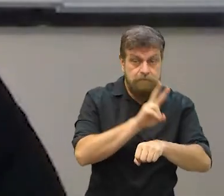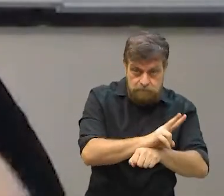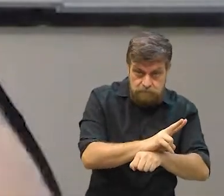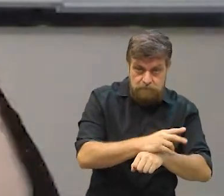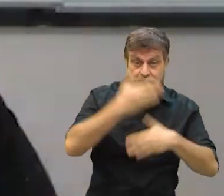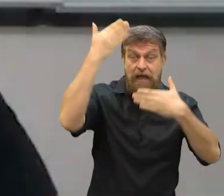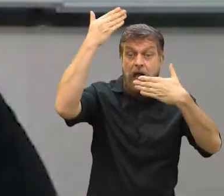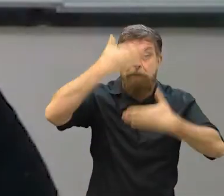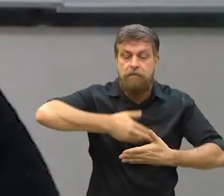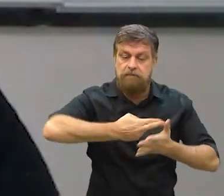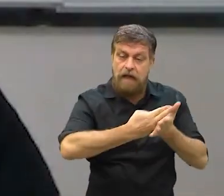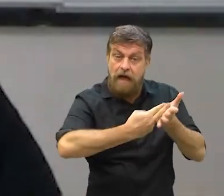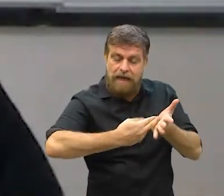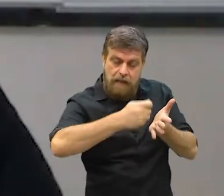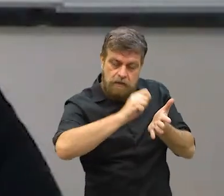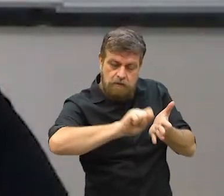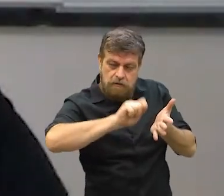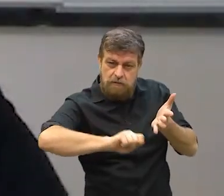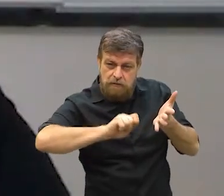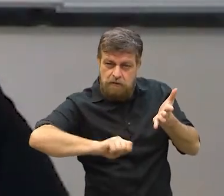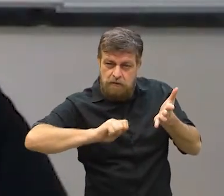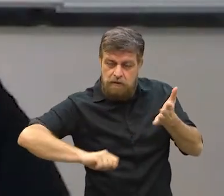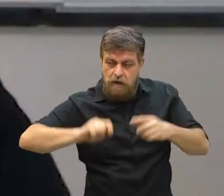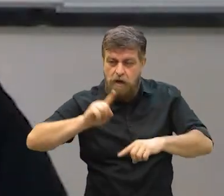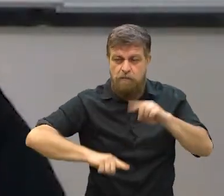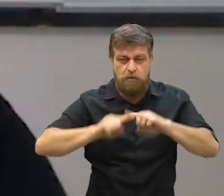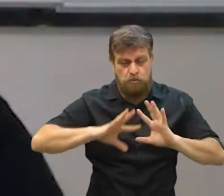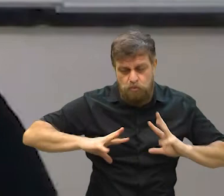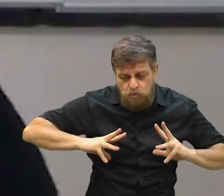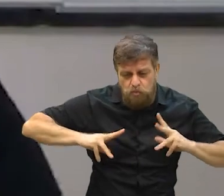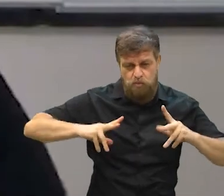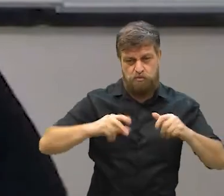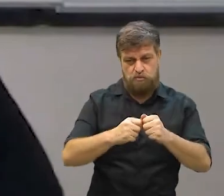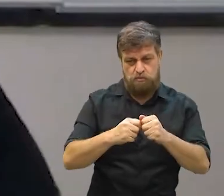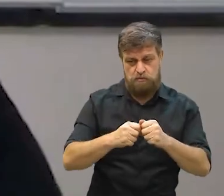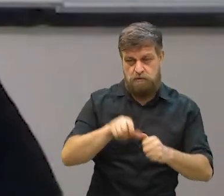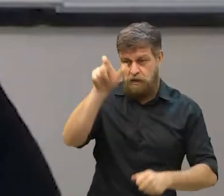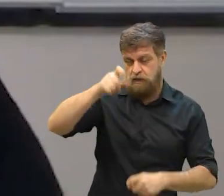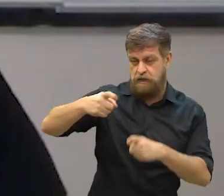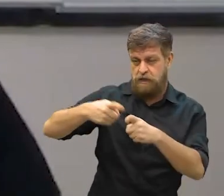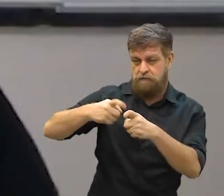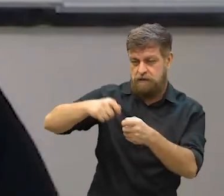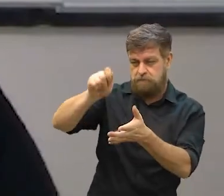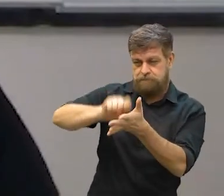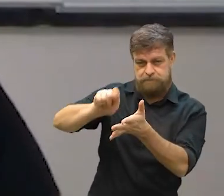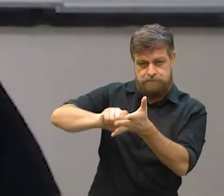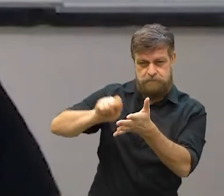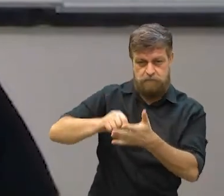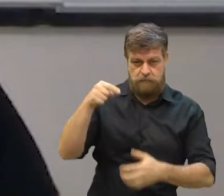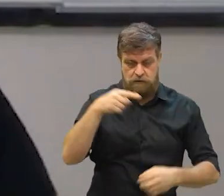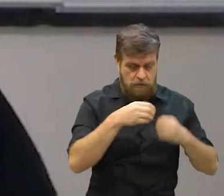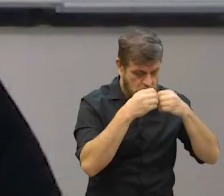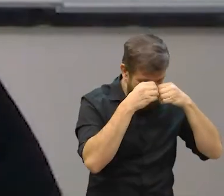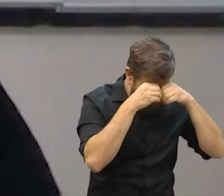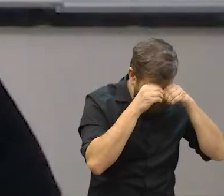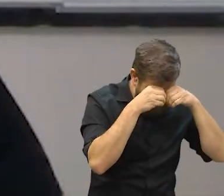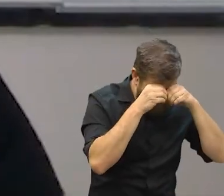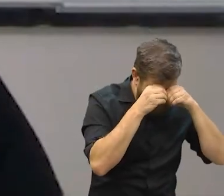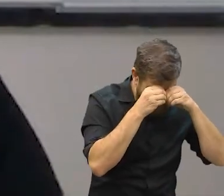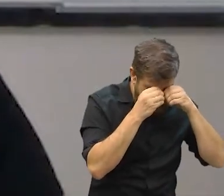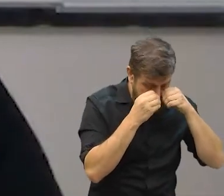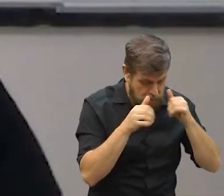e apresentar relatórios, todos os produtos que você prescrever de um determinado laboratório